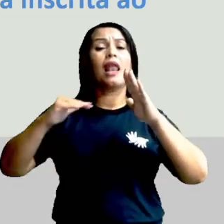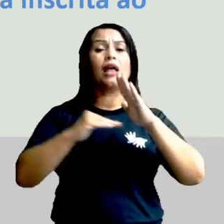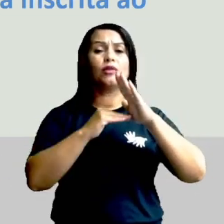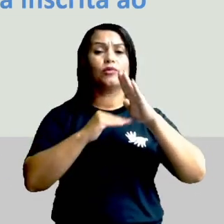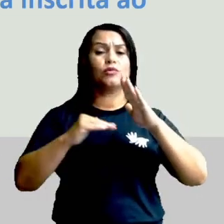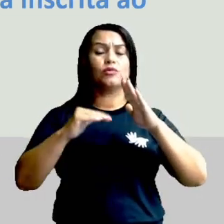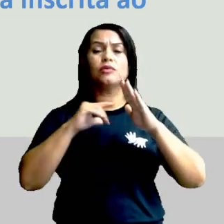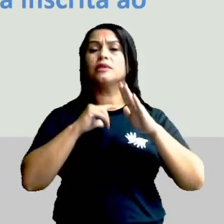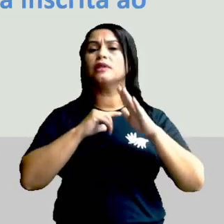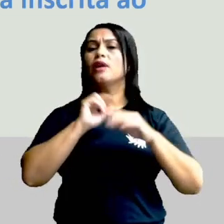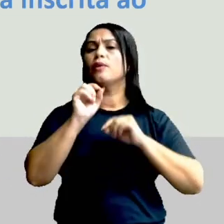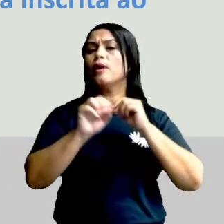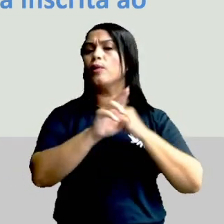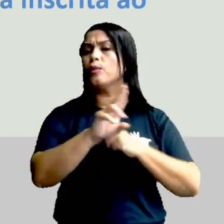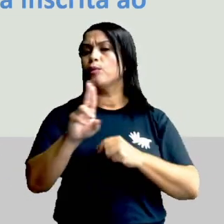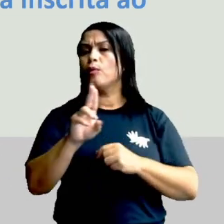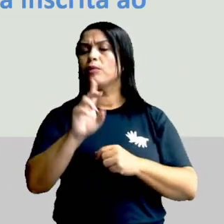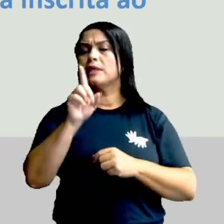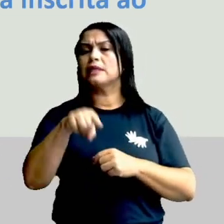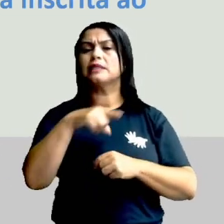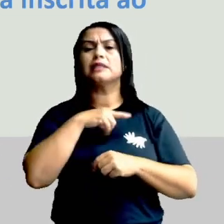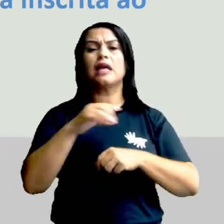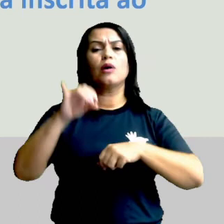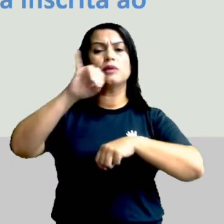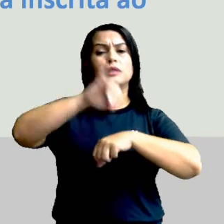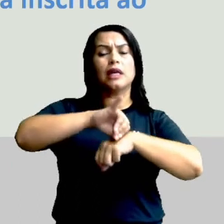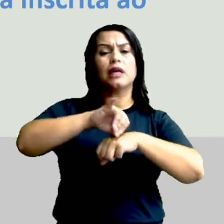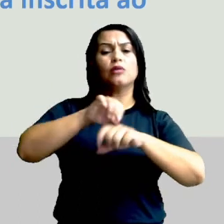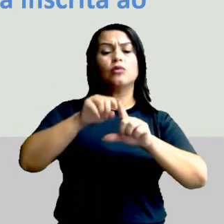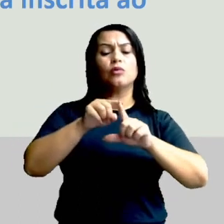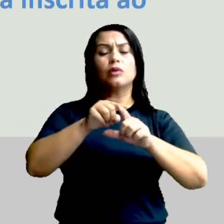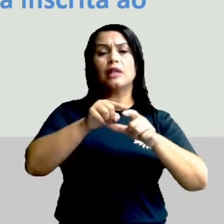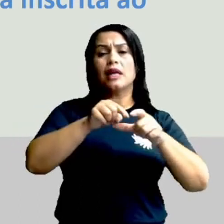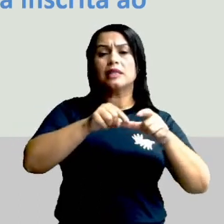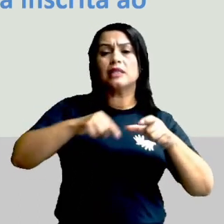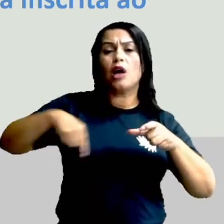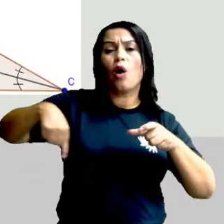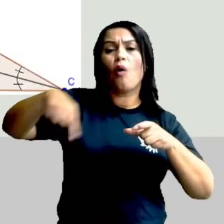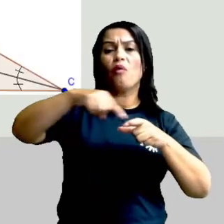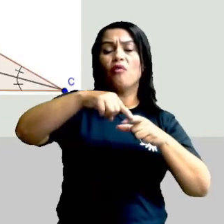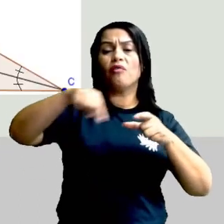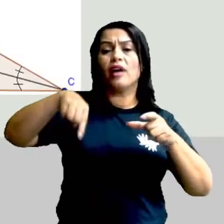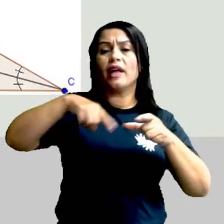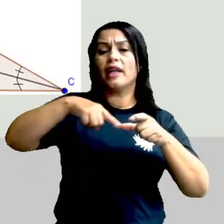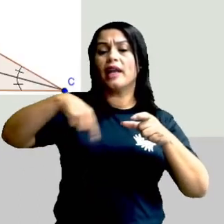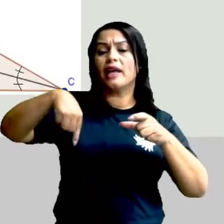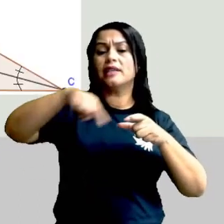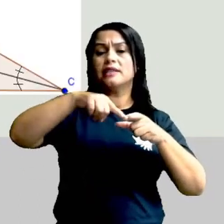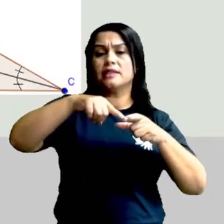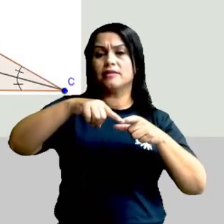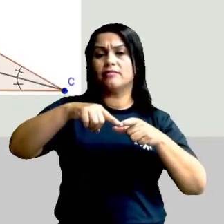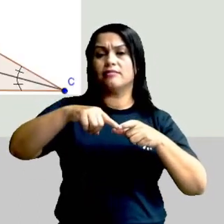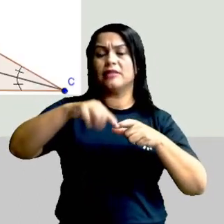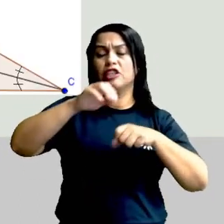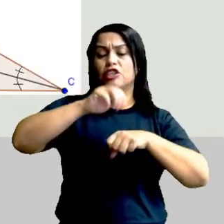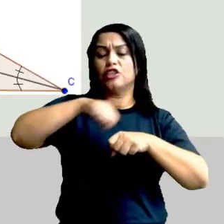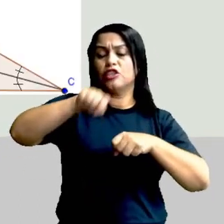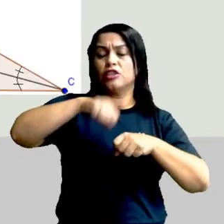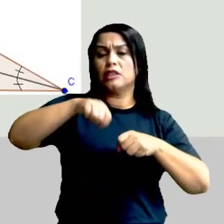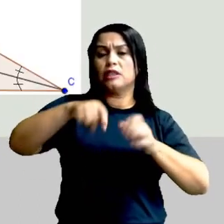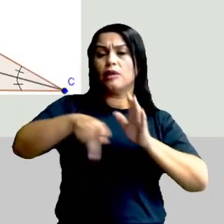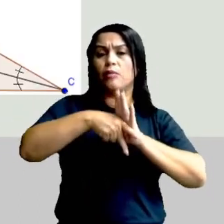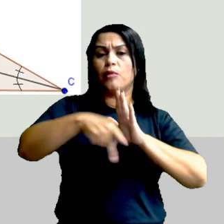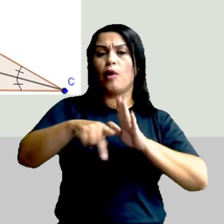de ser este o centro da circunferência inscrita no triângulo bom então aqui eu tenho